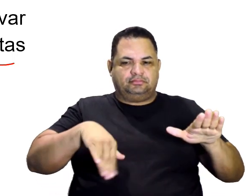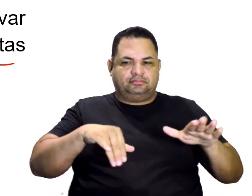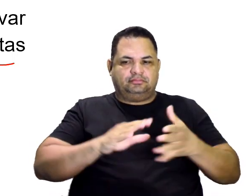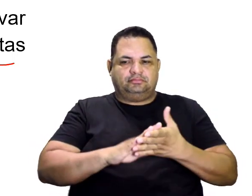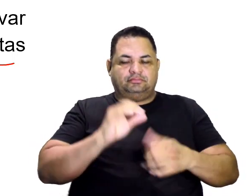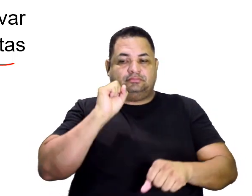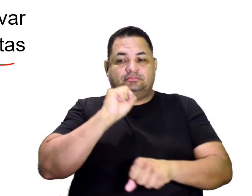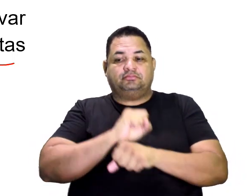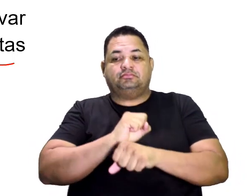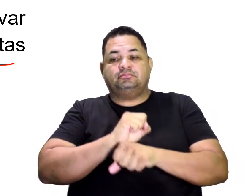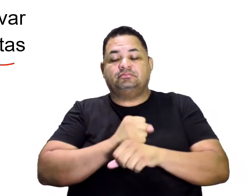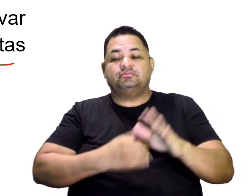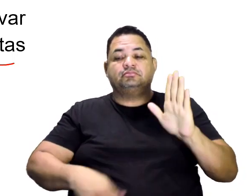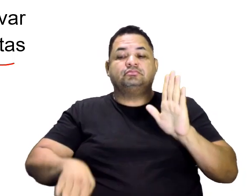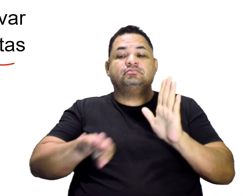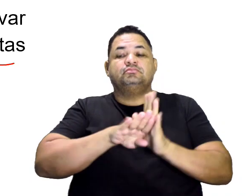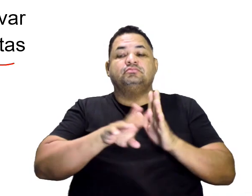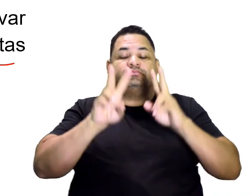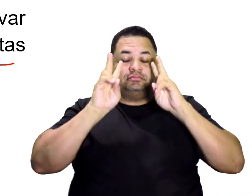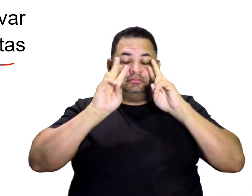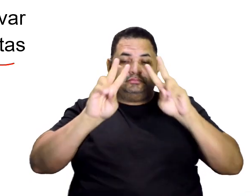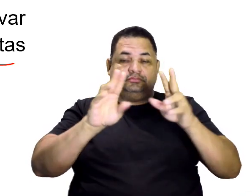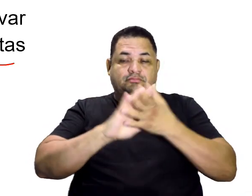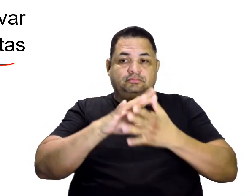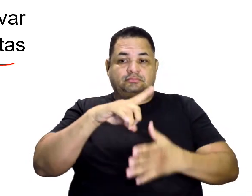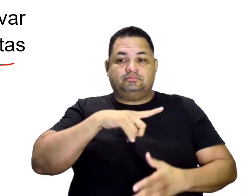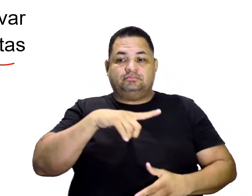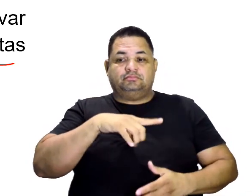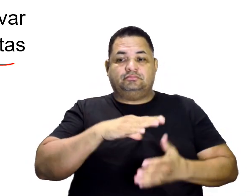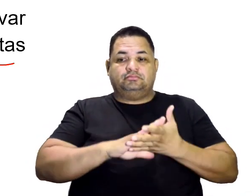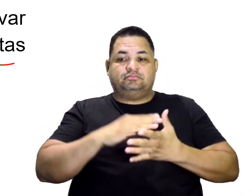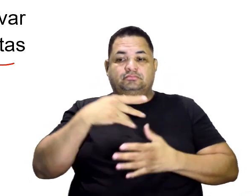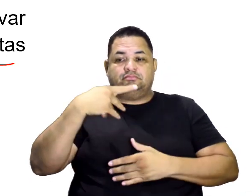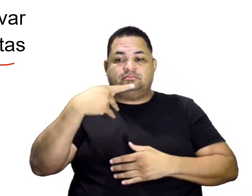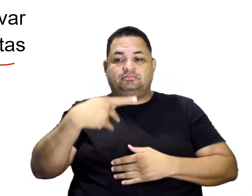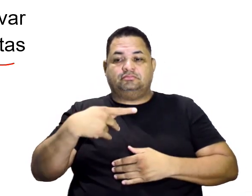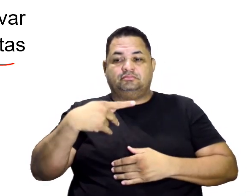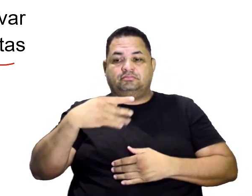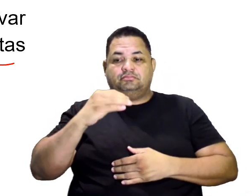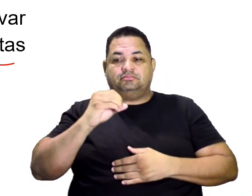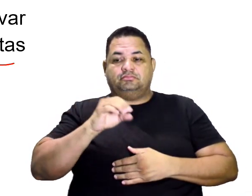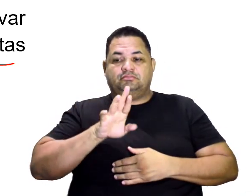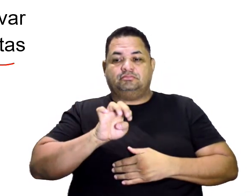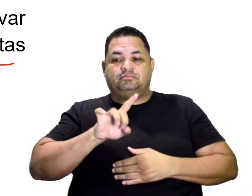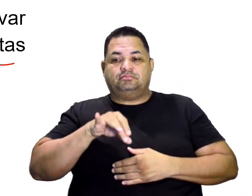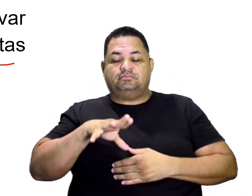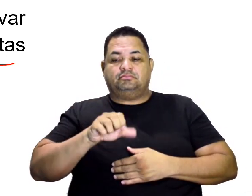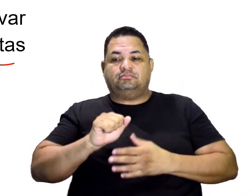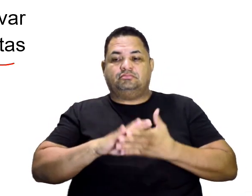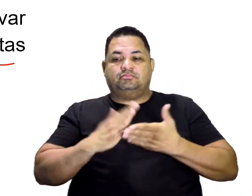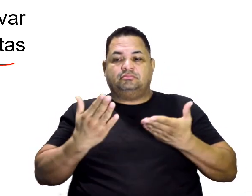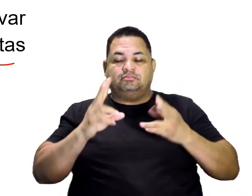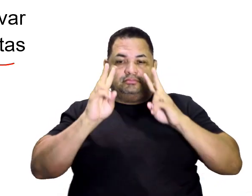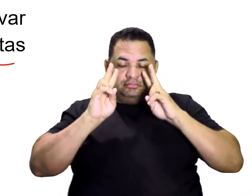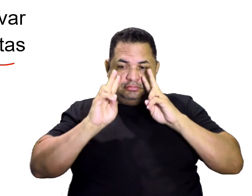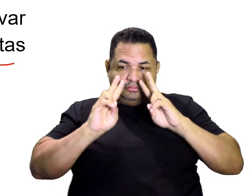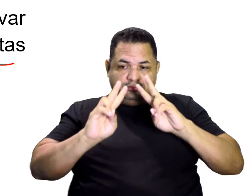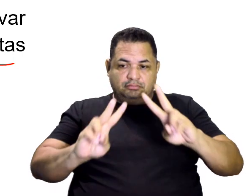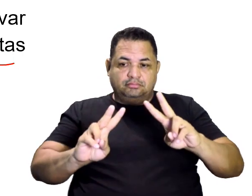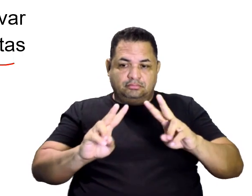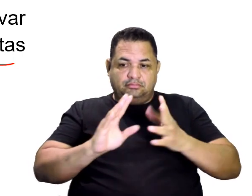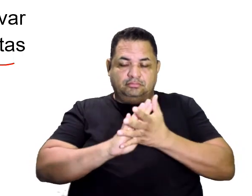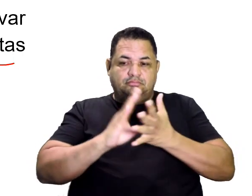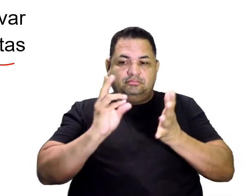chegada, esperando e tal. E também teve aquele outro, o Portinari, que fez o ponto de vista